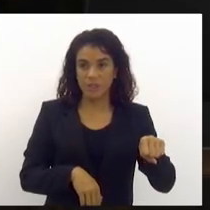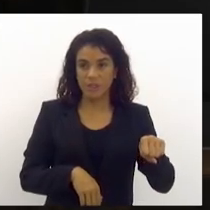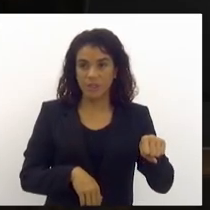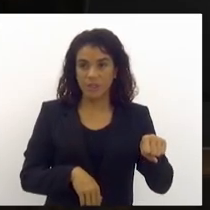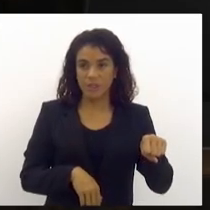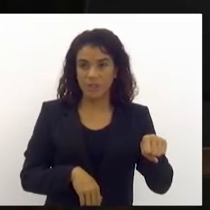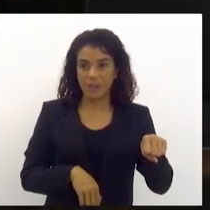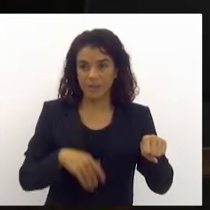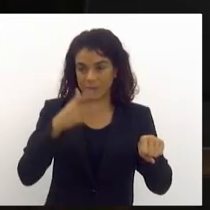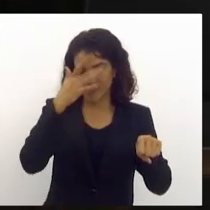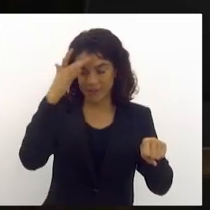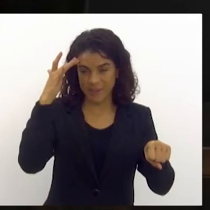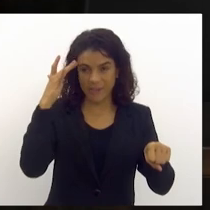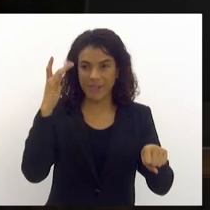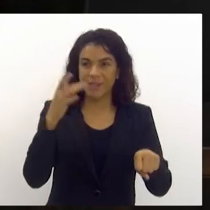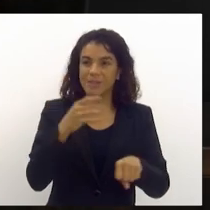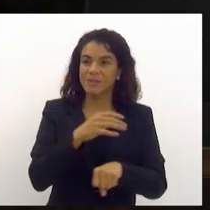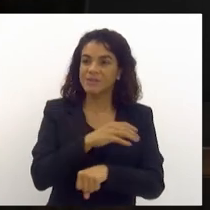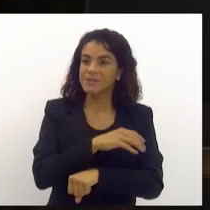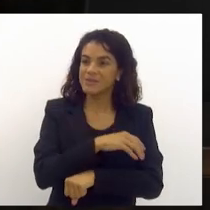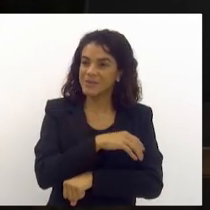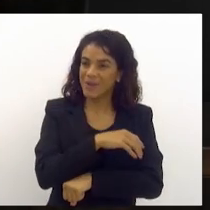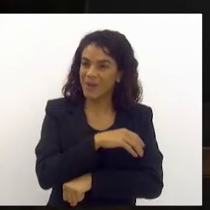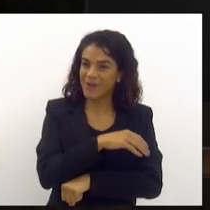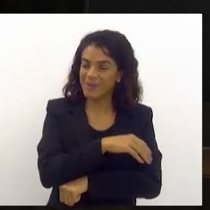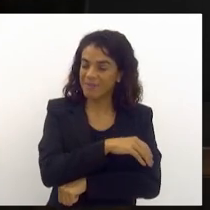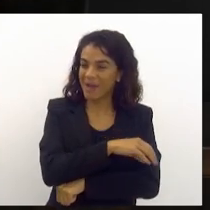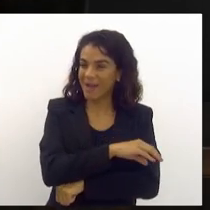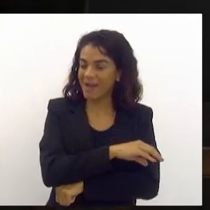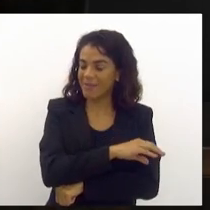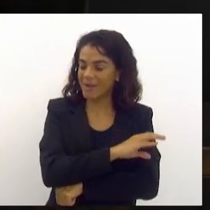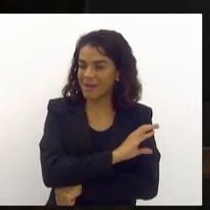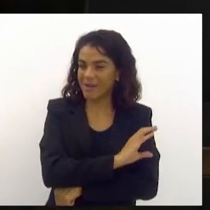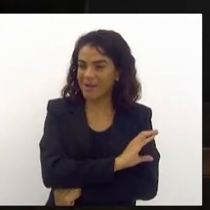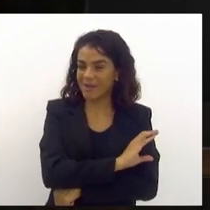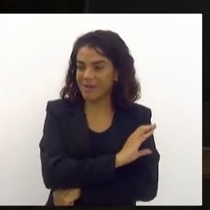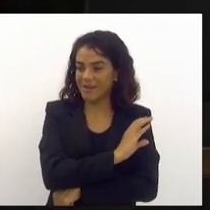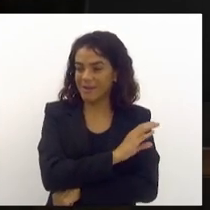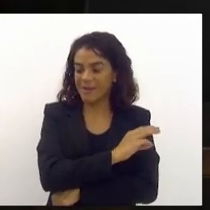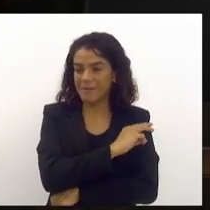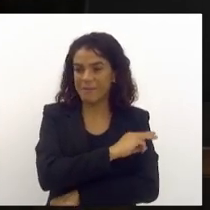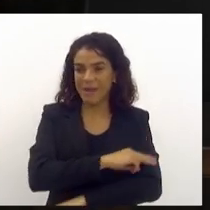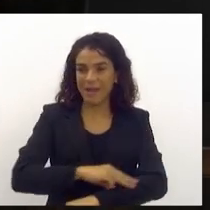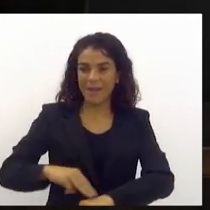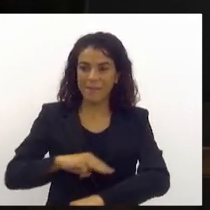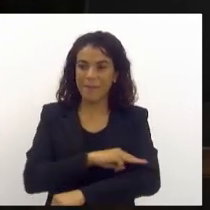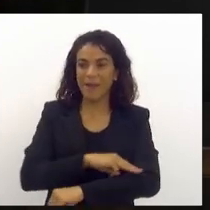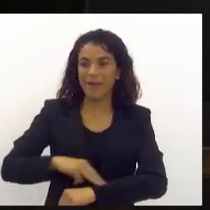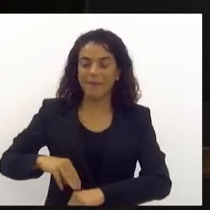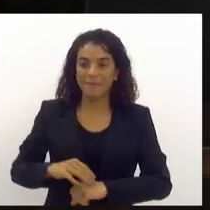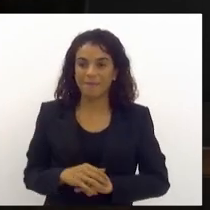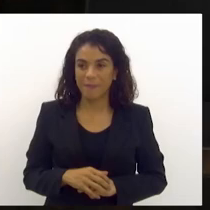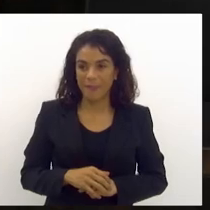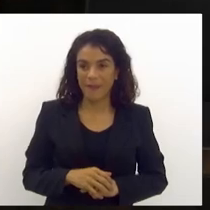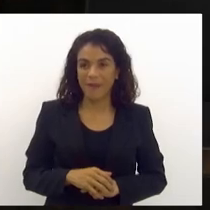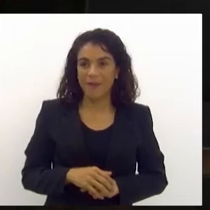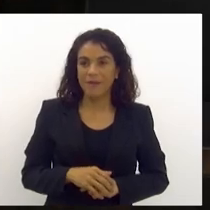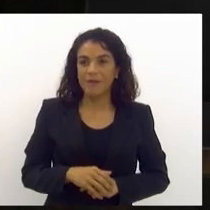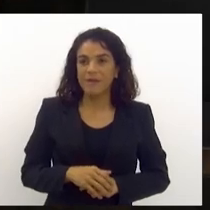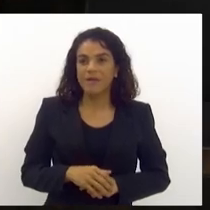Esse pessoal de Macaé está eufórico hoje, Andrezinho. Parabéns a cada um,